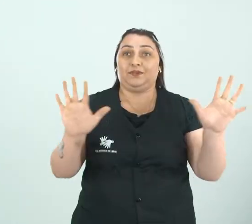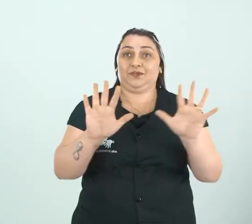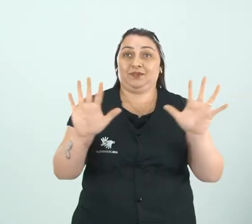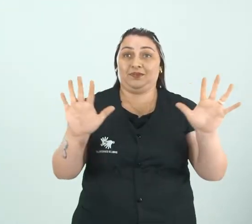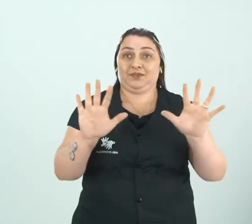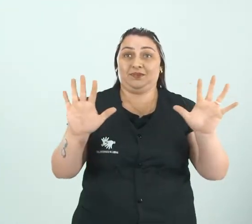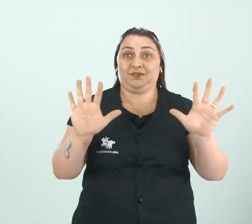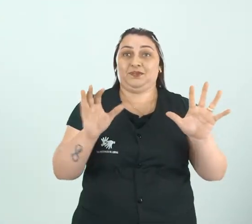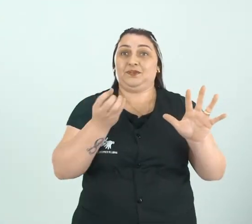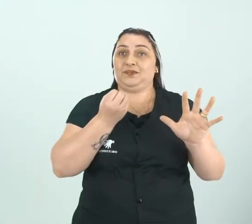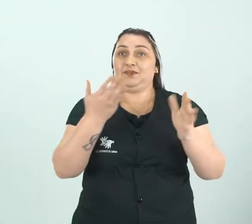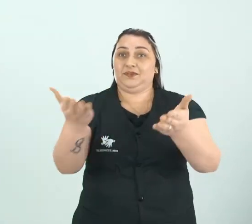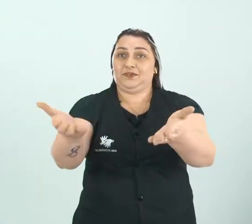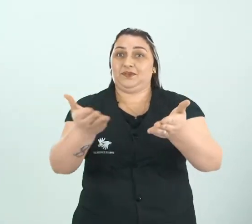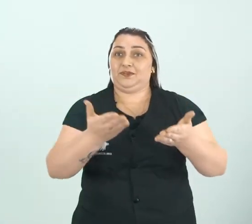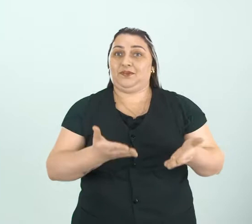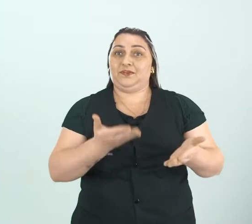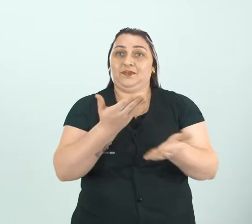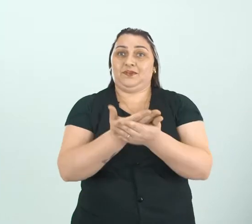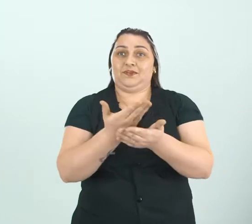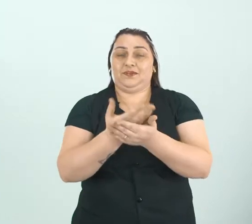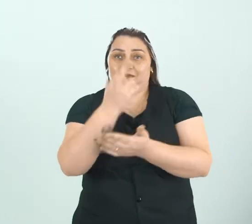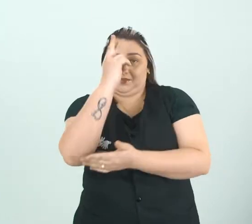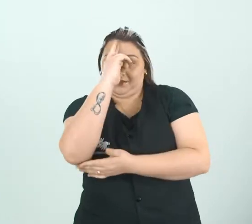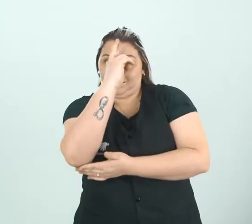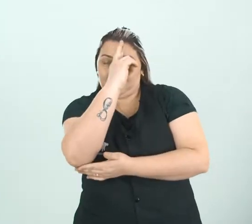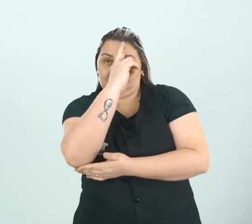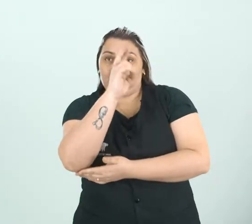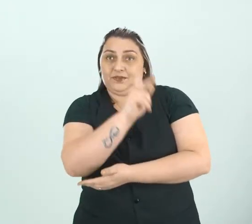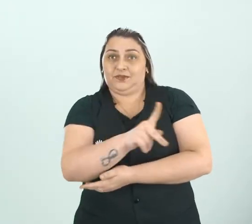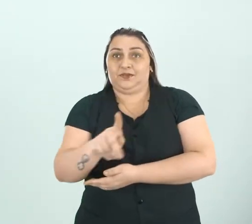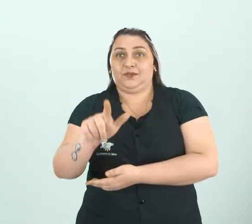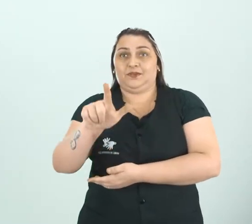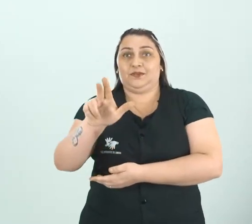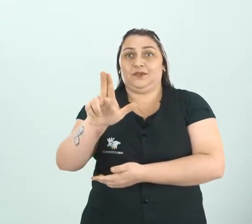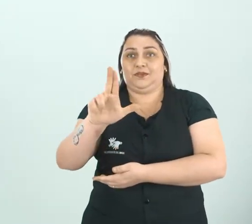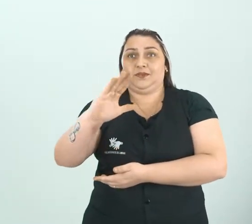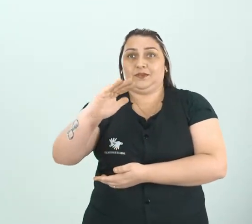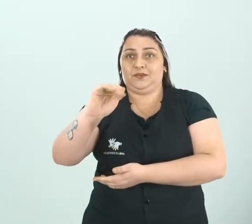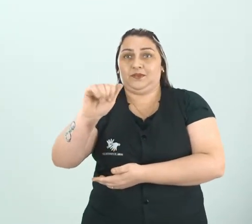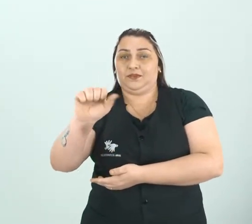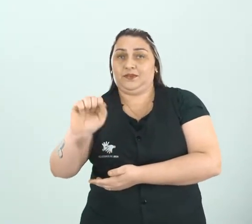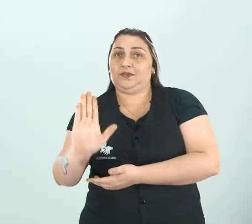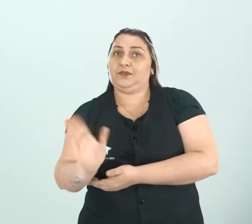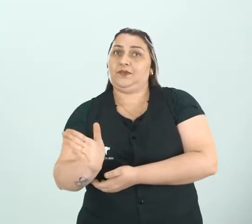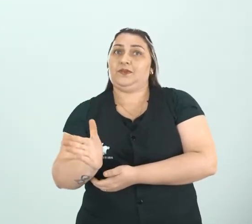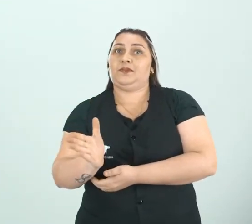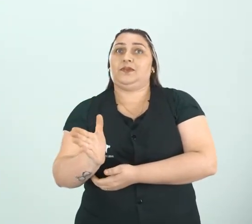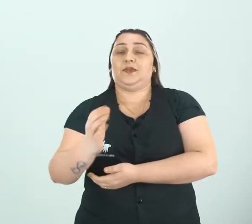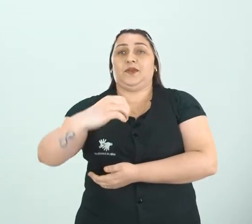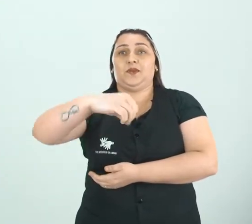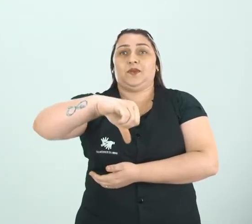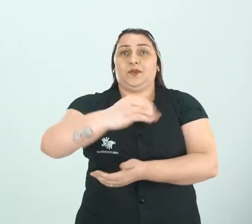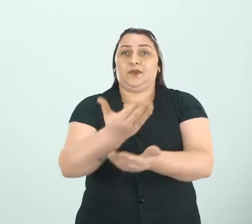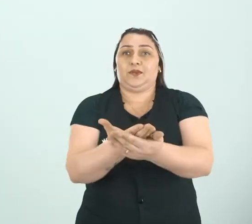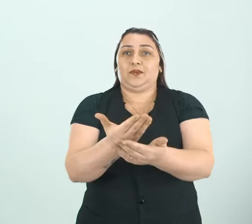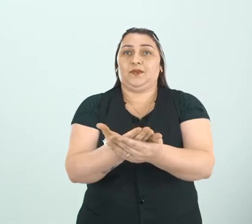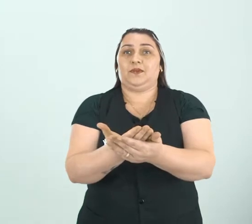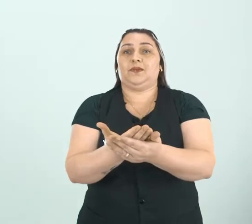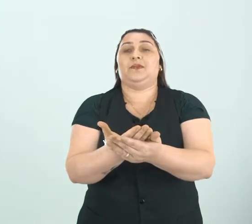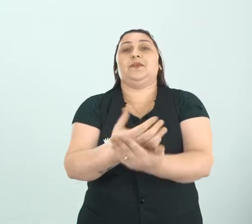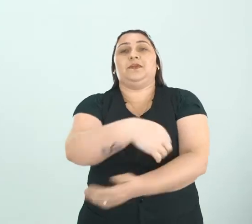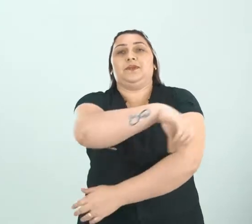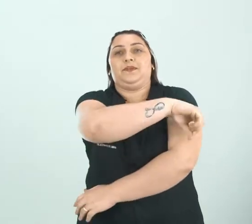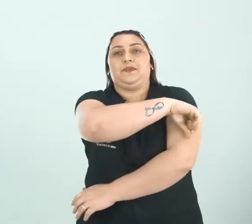Oi, galerinha, sejam muito bem-vindos a mais uma aula de História. Eu sou o professor Lucas Gadelha e já estamos na nossa nona aula para o